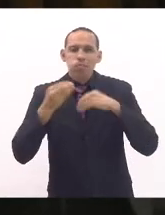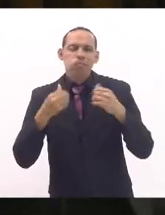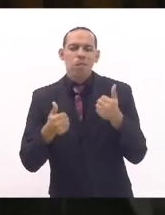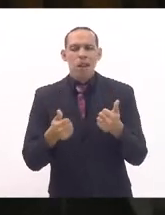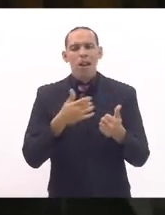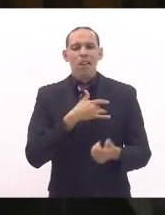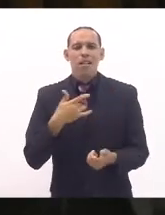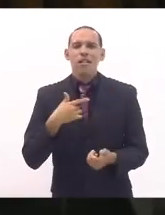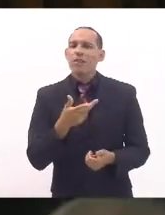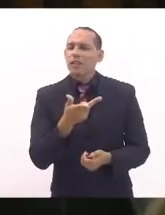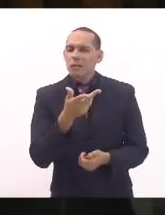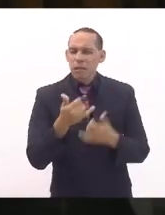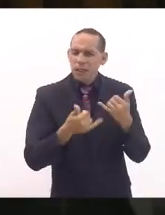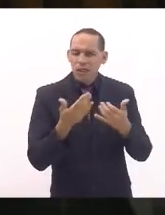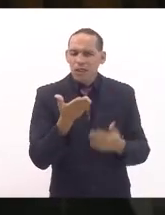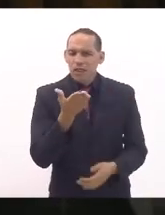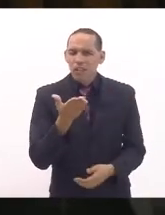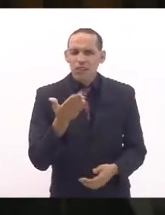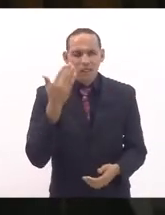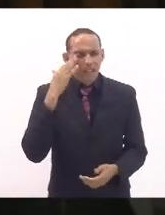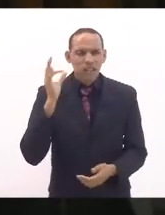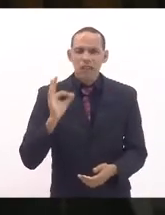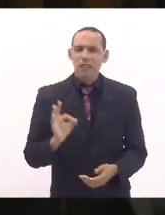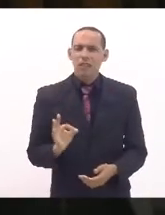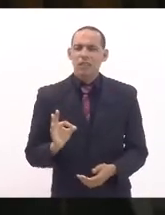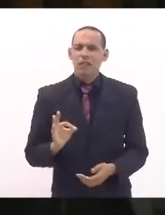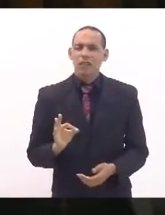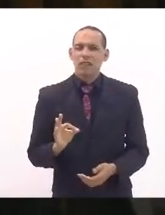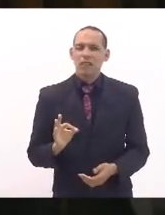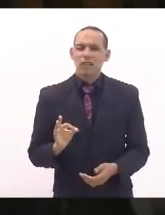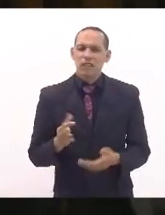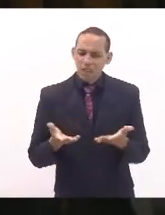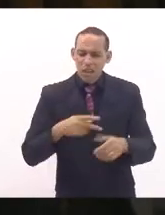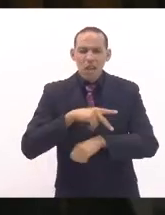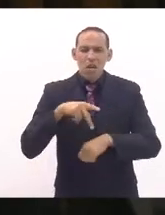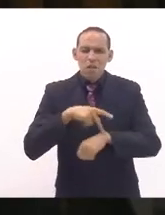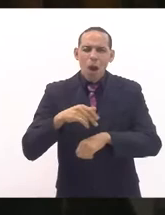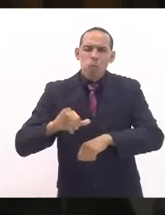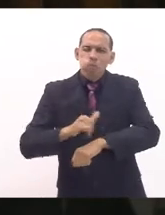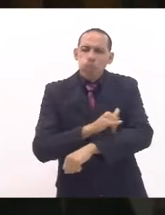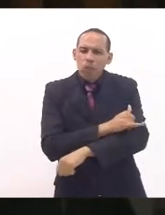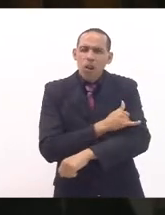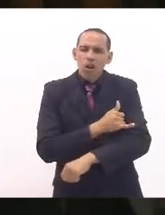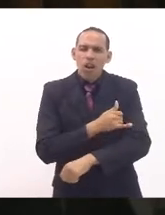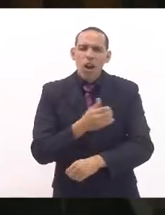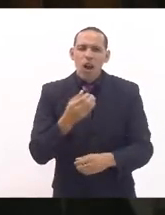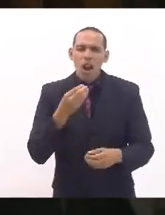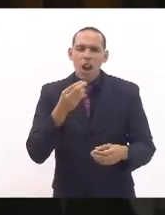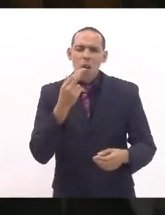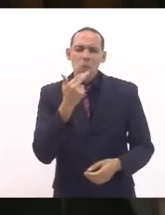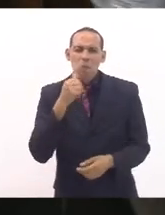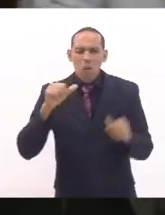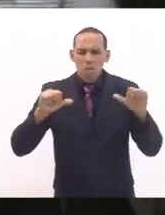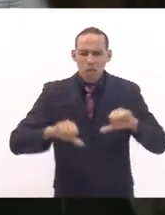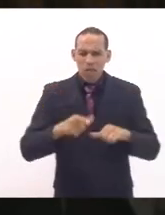Vossa Excelência está fazendo brincadeira num país de desnutridos e obesos. Vossa Excelência está fazendo brincadeira com o debate da alimentação escolar?